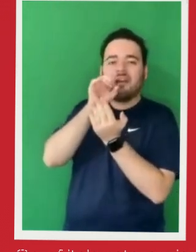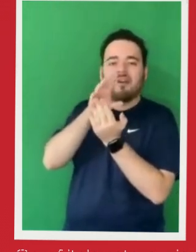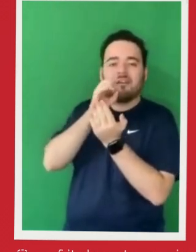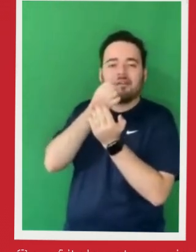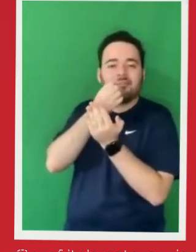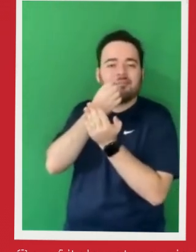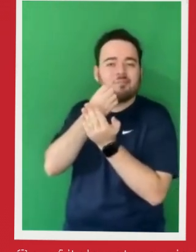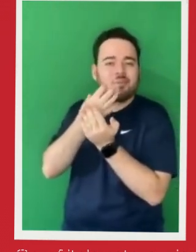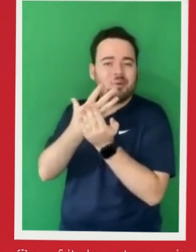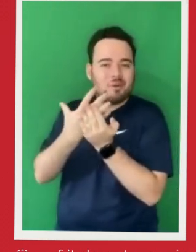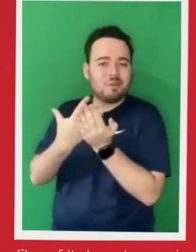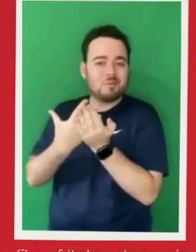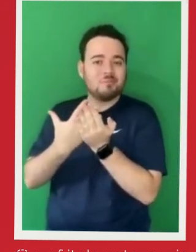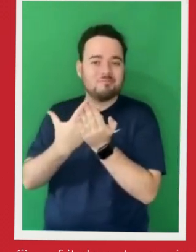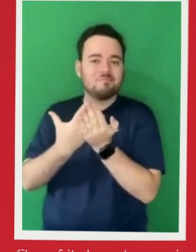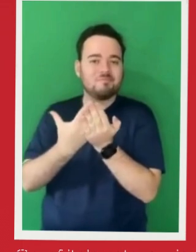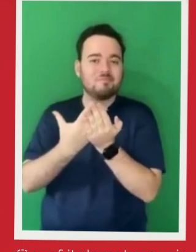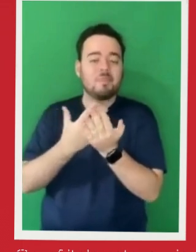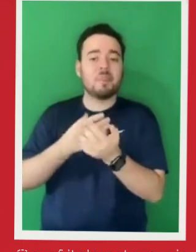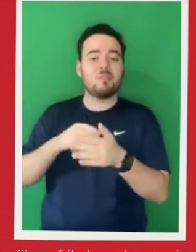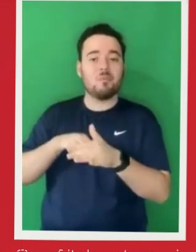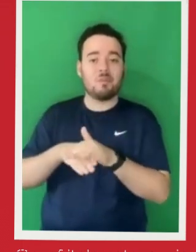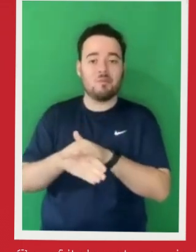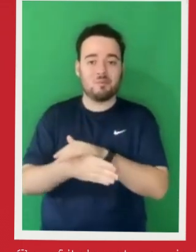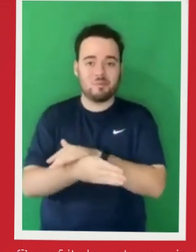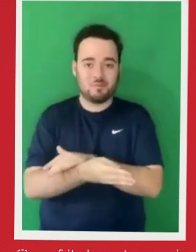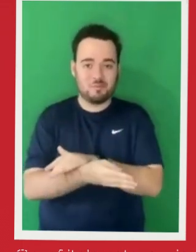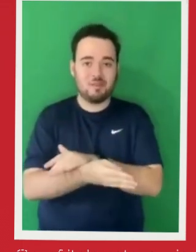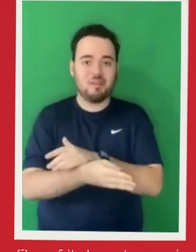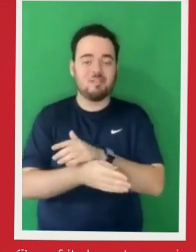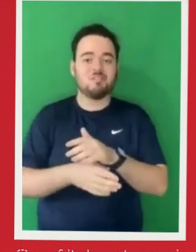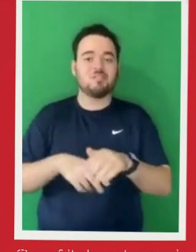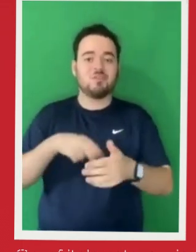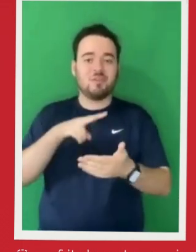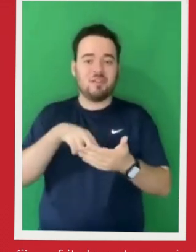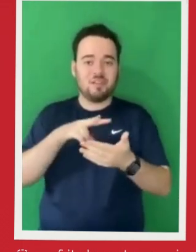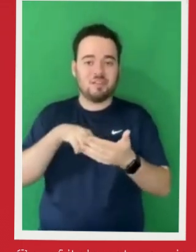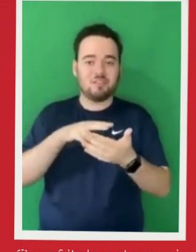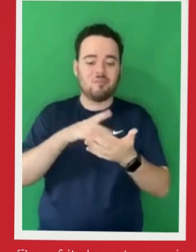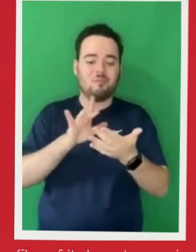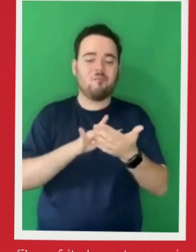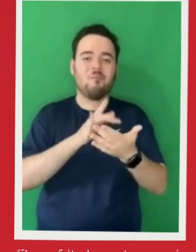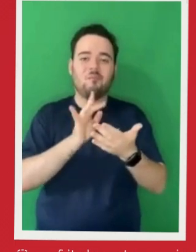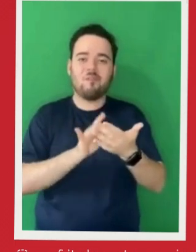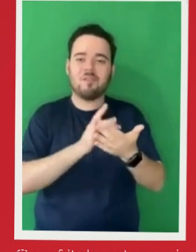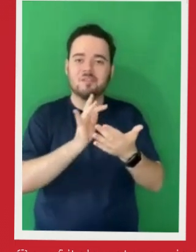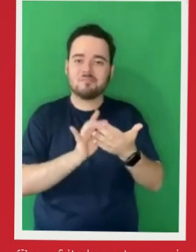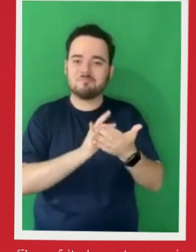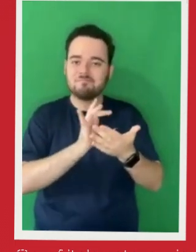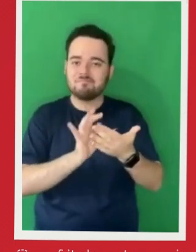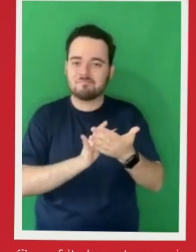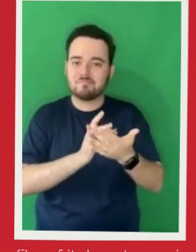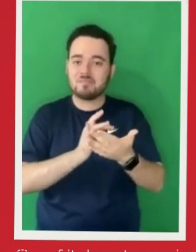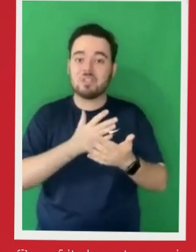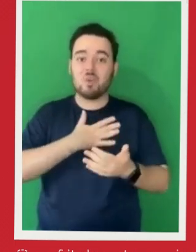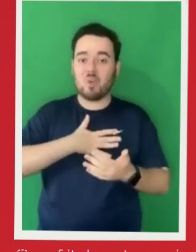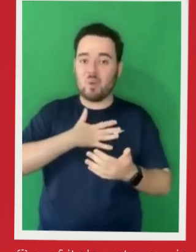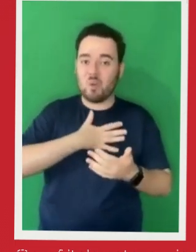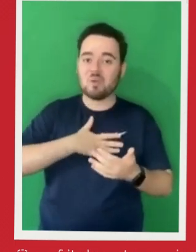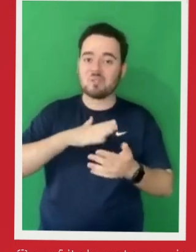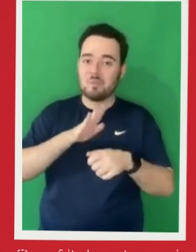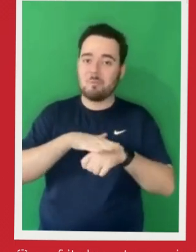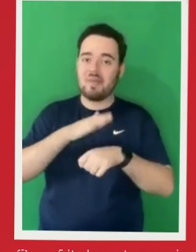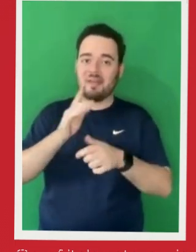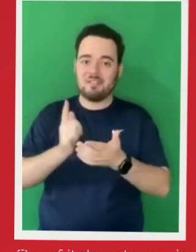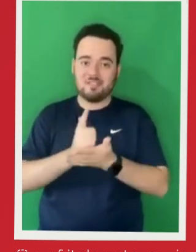livro, eu gosto de cheirar um livro. Eu tenho cada vez mais me acostumado com os ledores digitais, apesar de